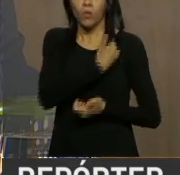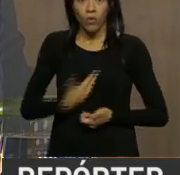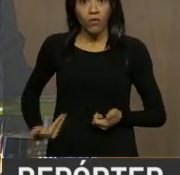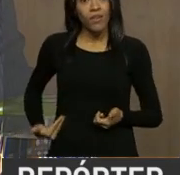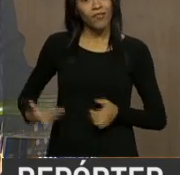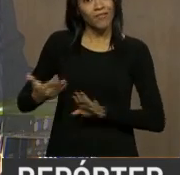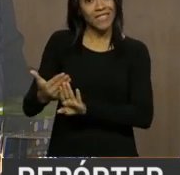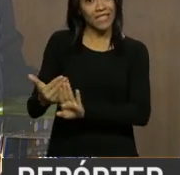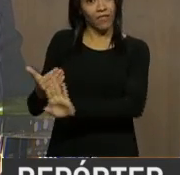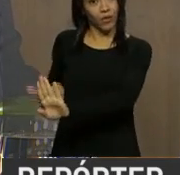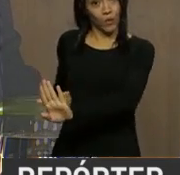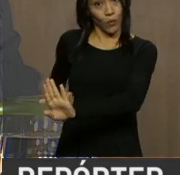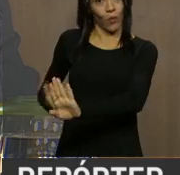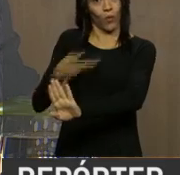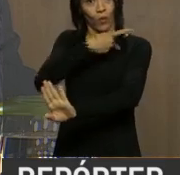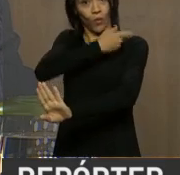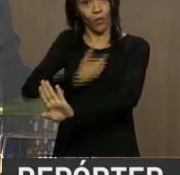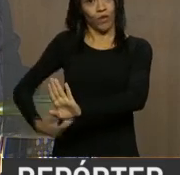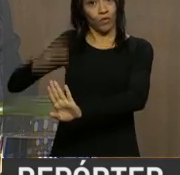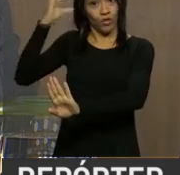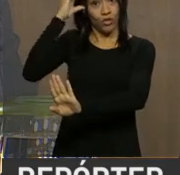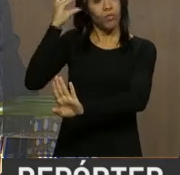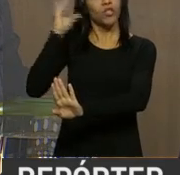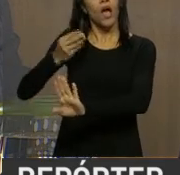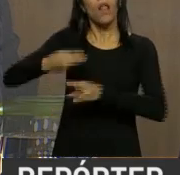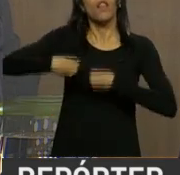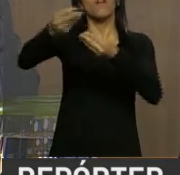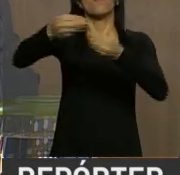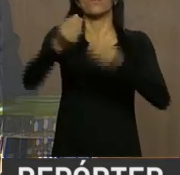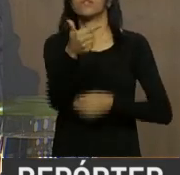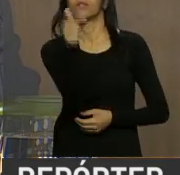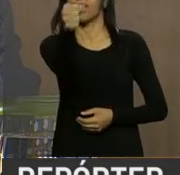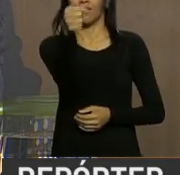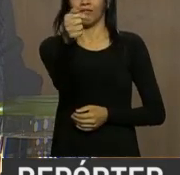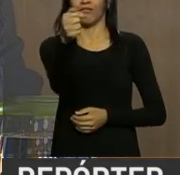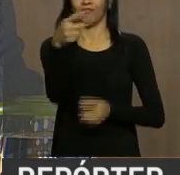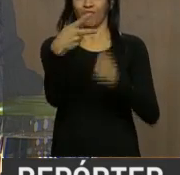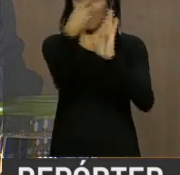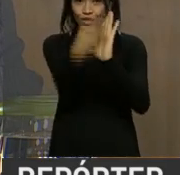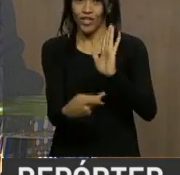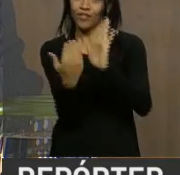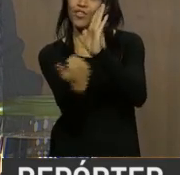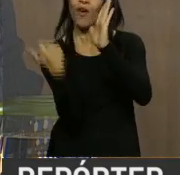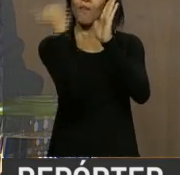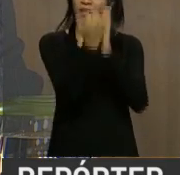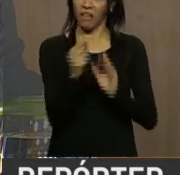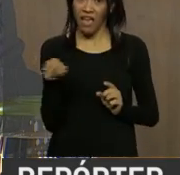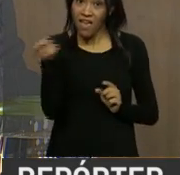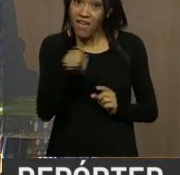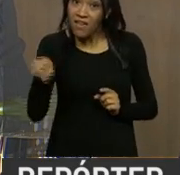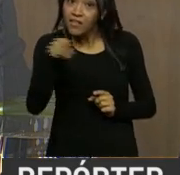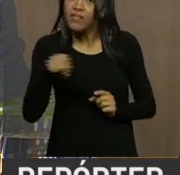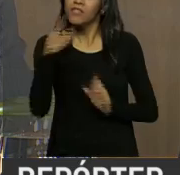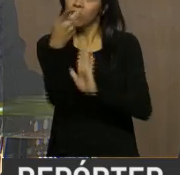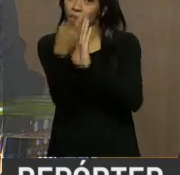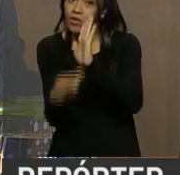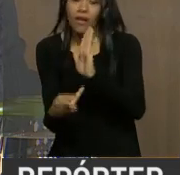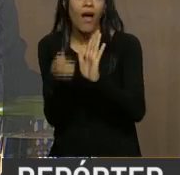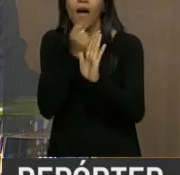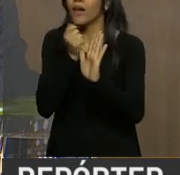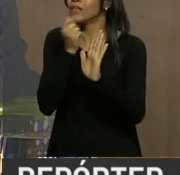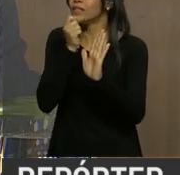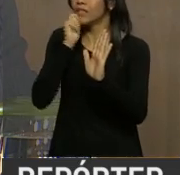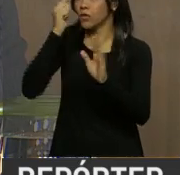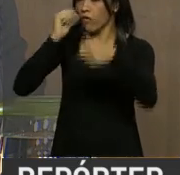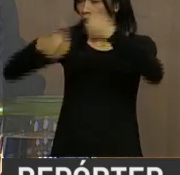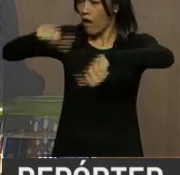afastou, encaminhou 7 projetos de reajuste. Estes não foram ainda analisados